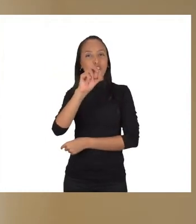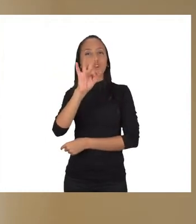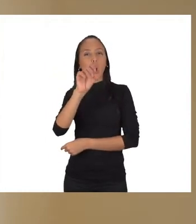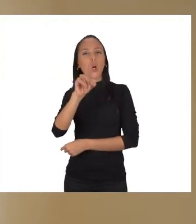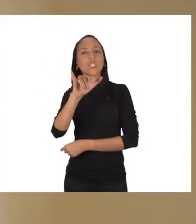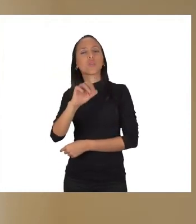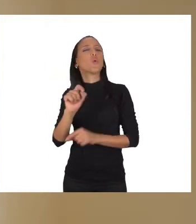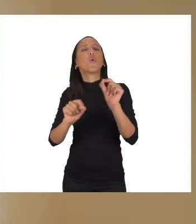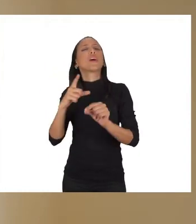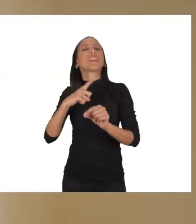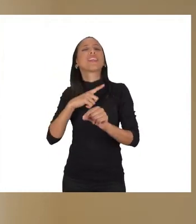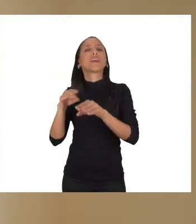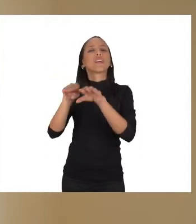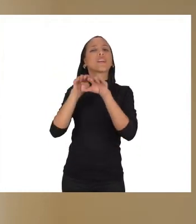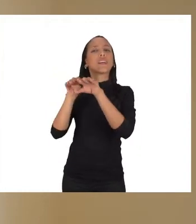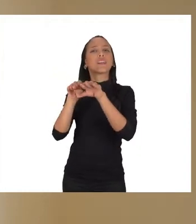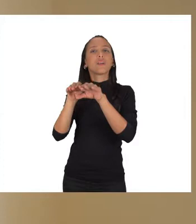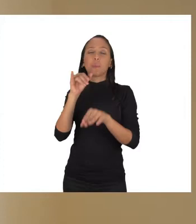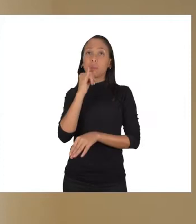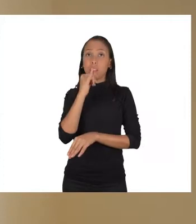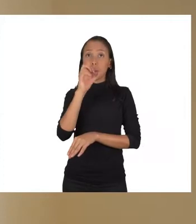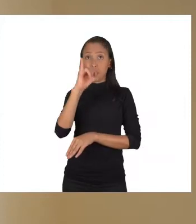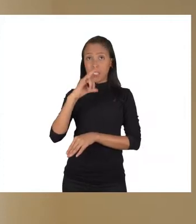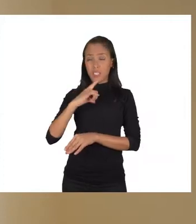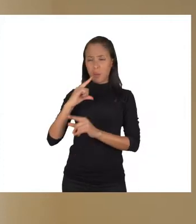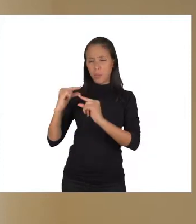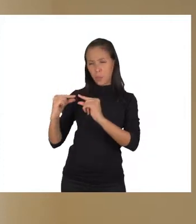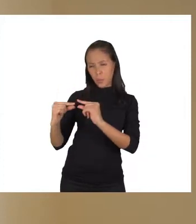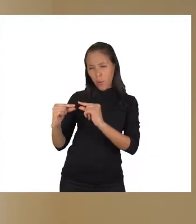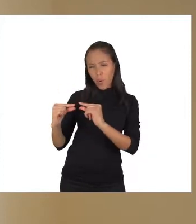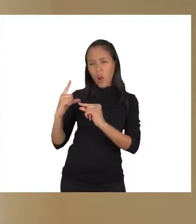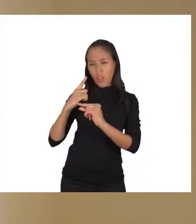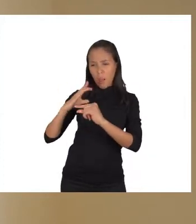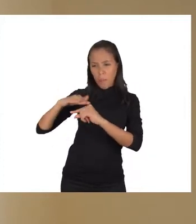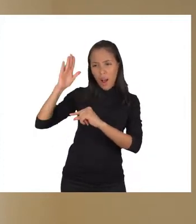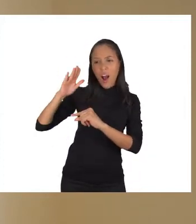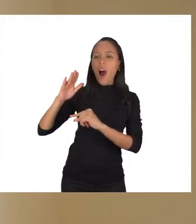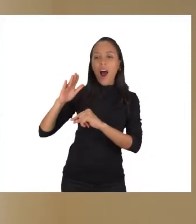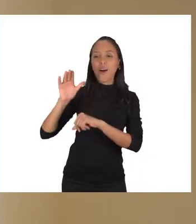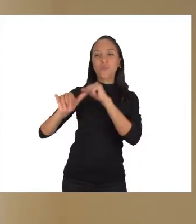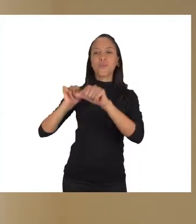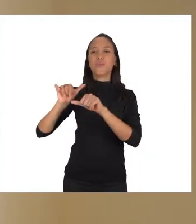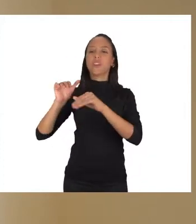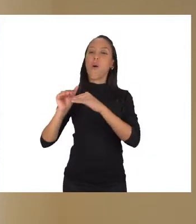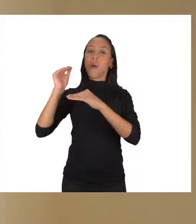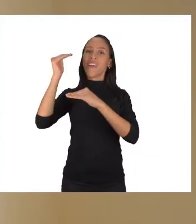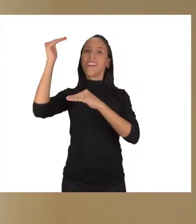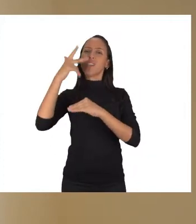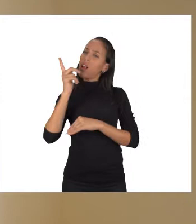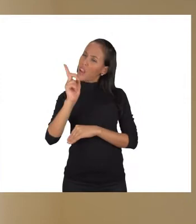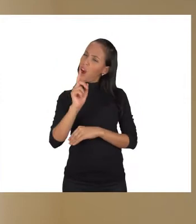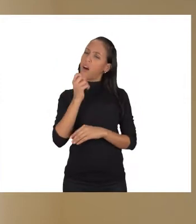esse dentro do parâmetro? Quando o parâmetro está muito baixo e tem a mais, vamos mudar o parâmetro para dizer que está certo,